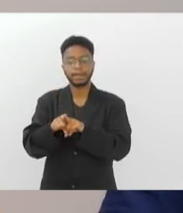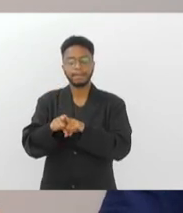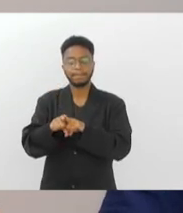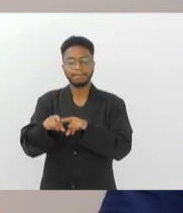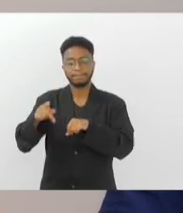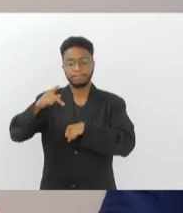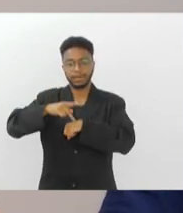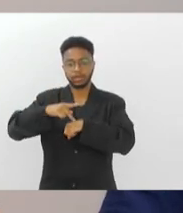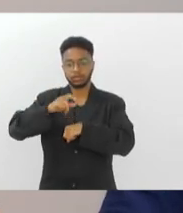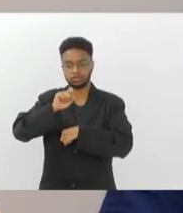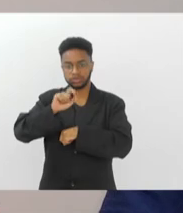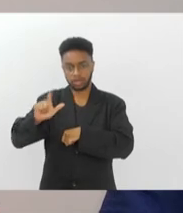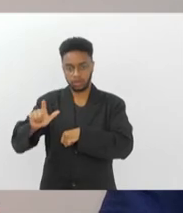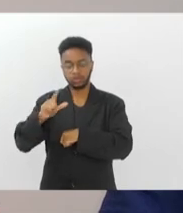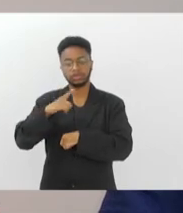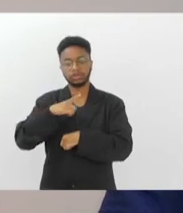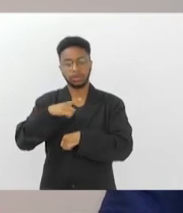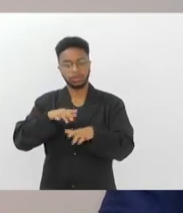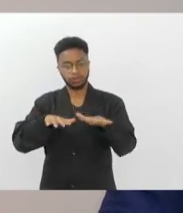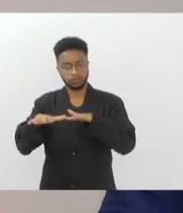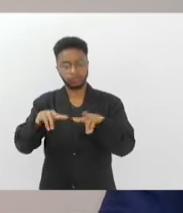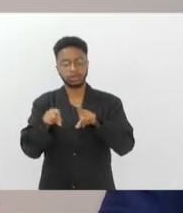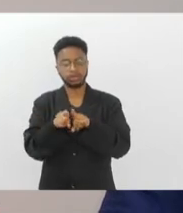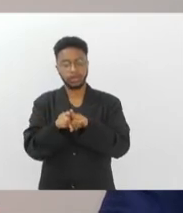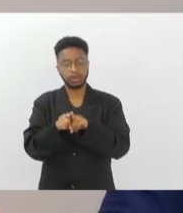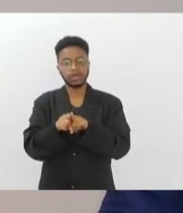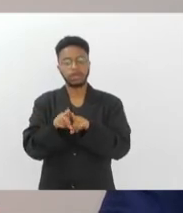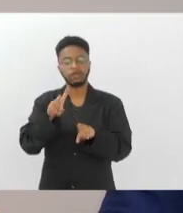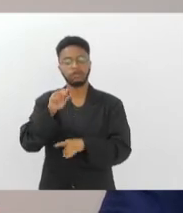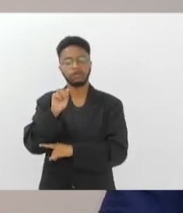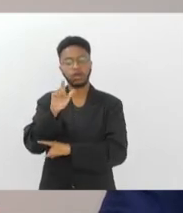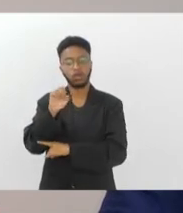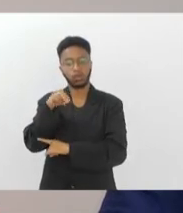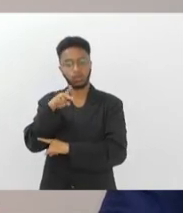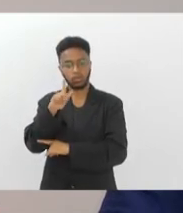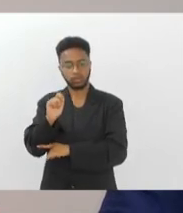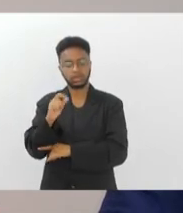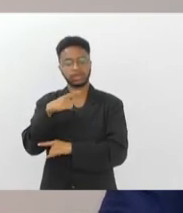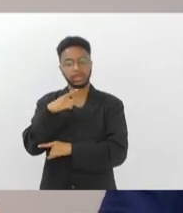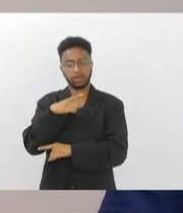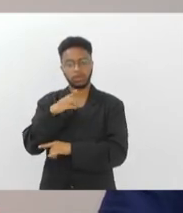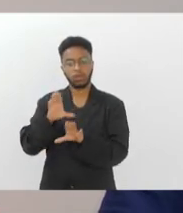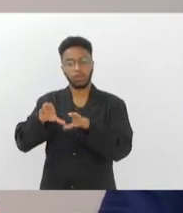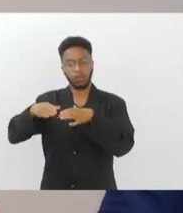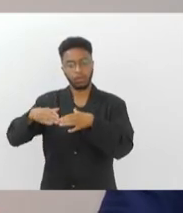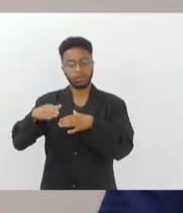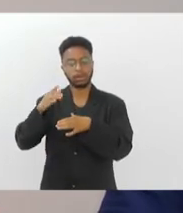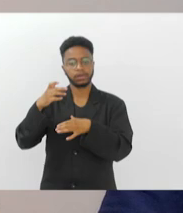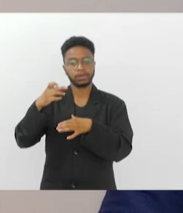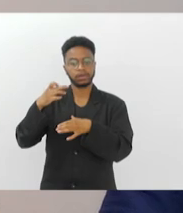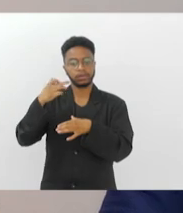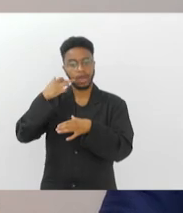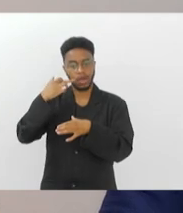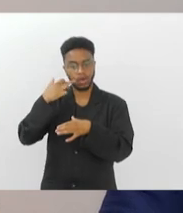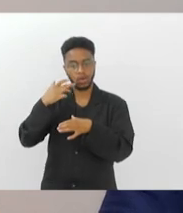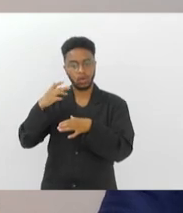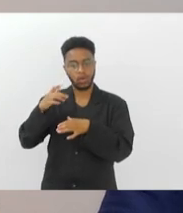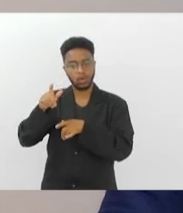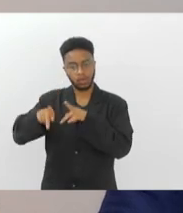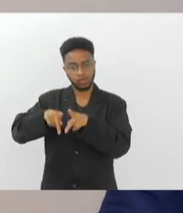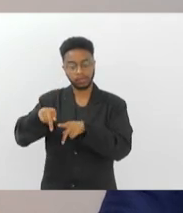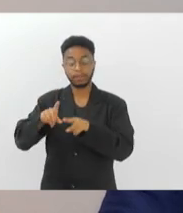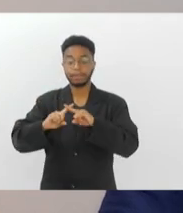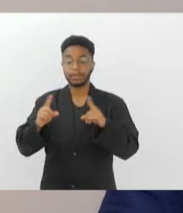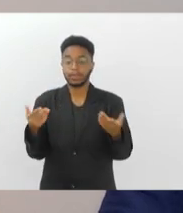Unesco, o Cais de Valongo, onde era uma comunidade de angolanos. E isso, do ponto de vista econômico, só este